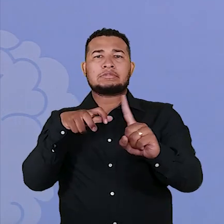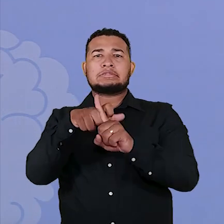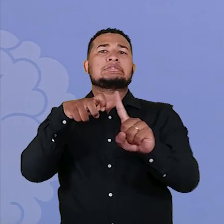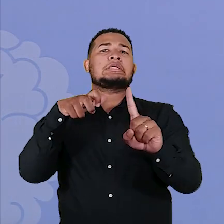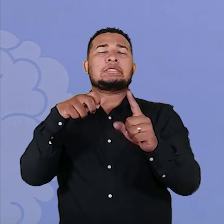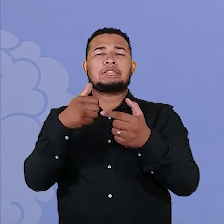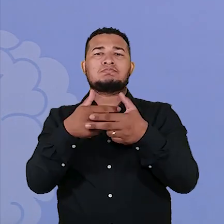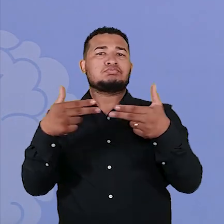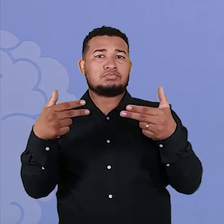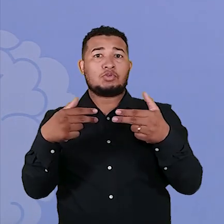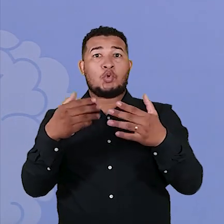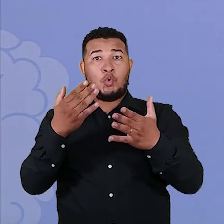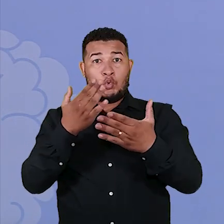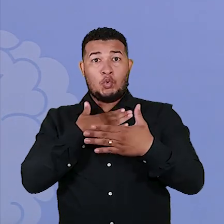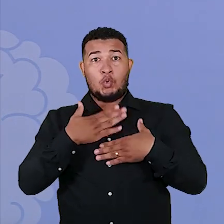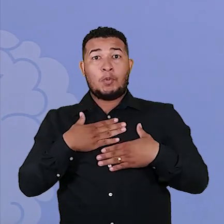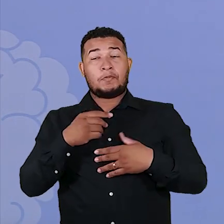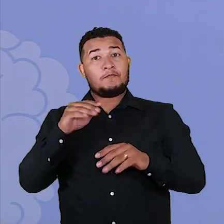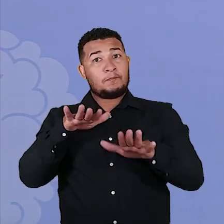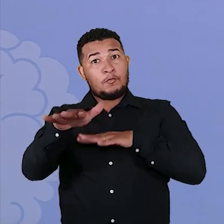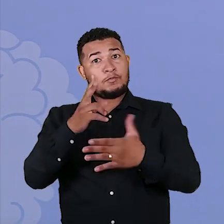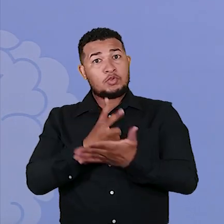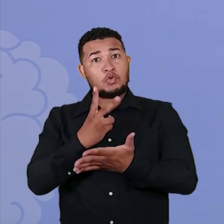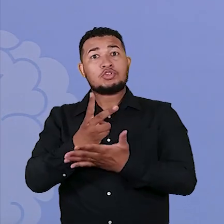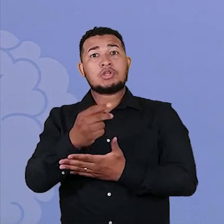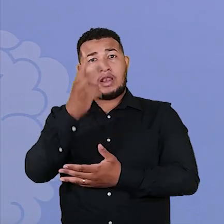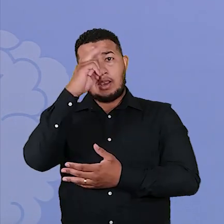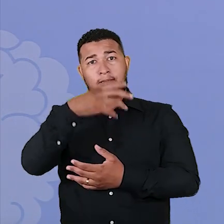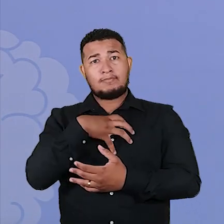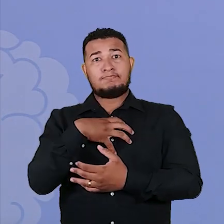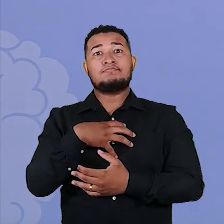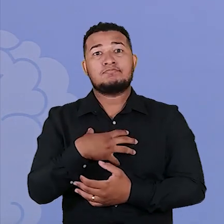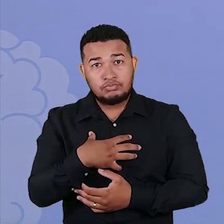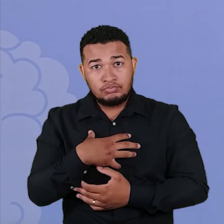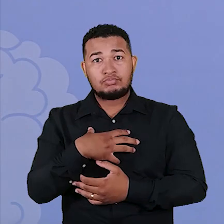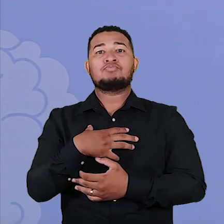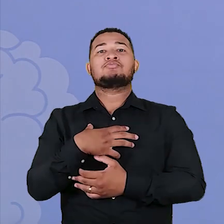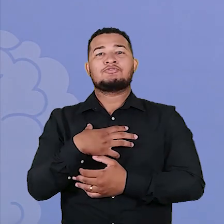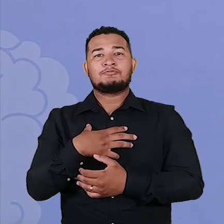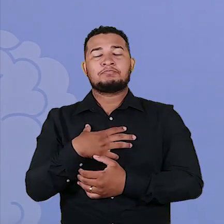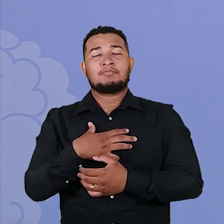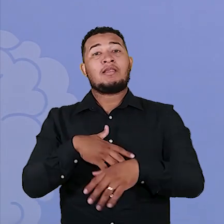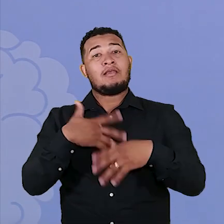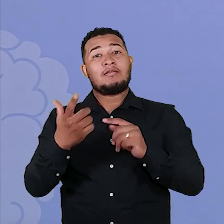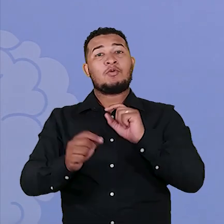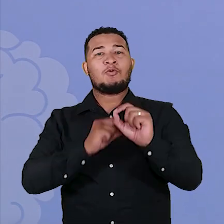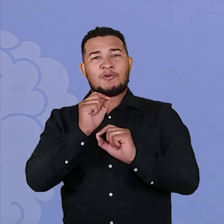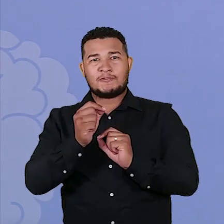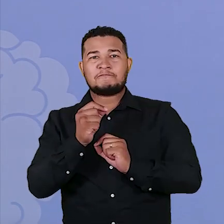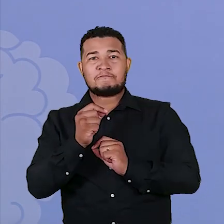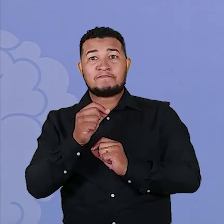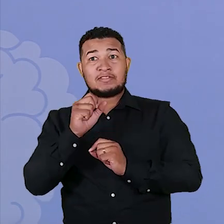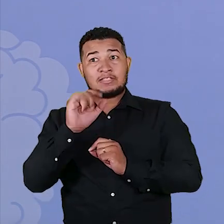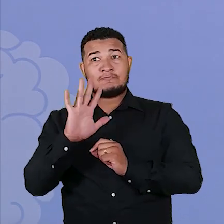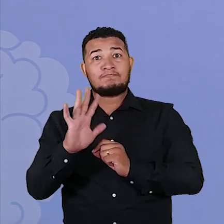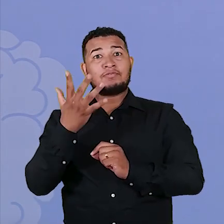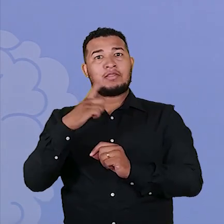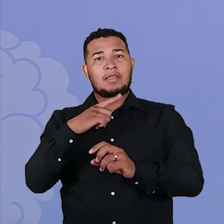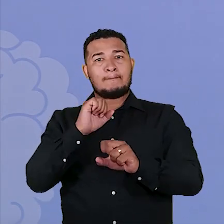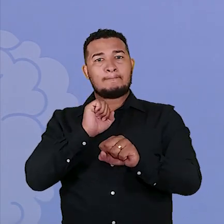com ele um acidente é o nosso corpo ele vai permanecer no movimento que o carro tava tá